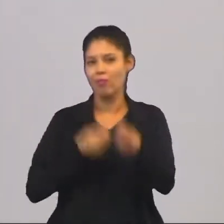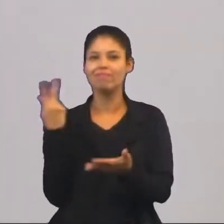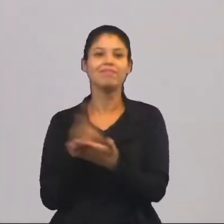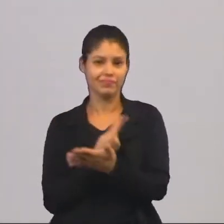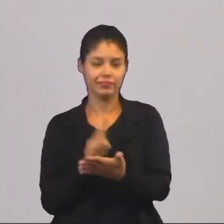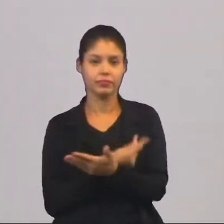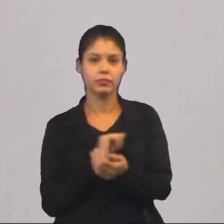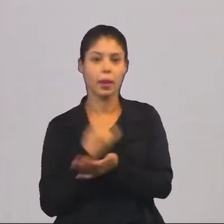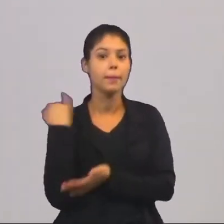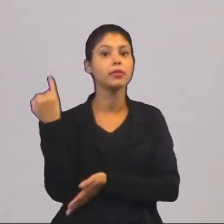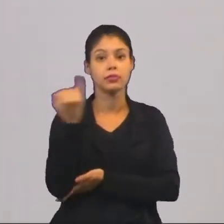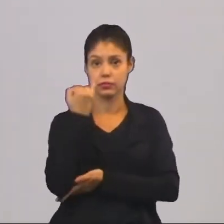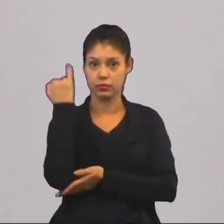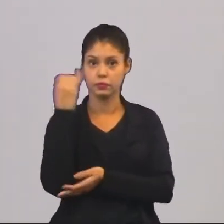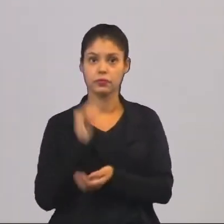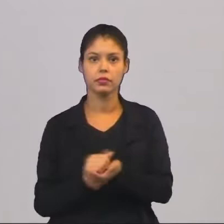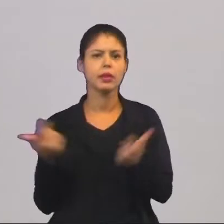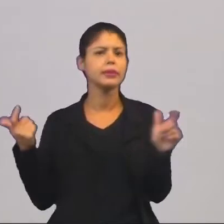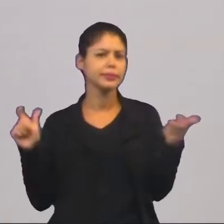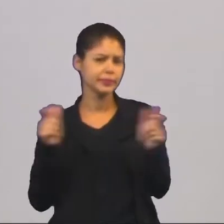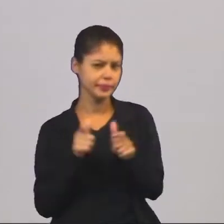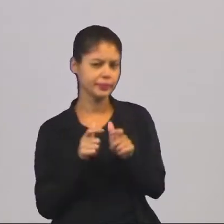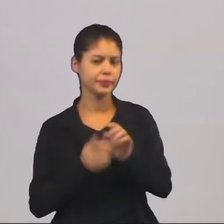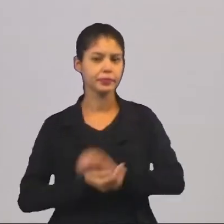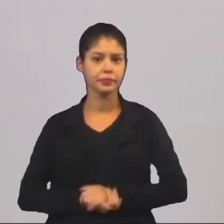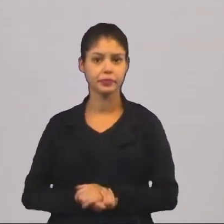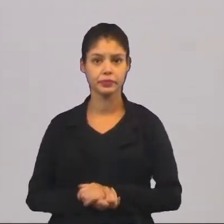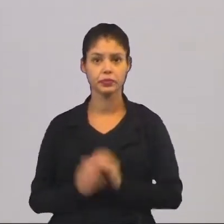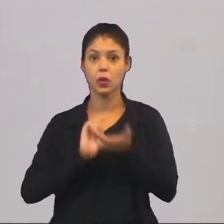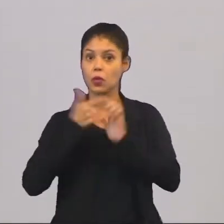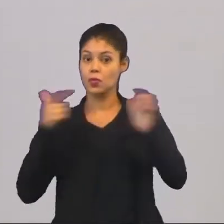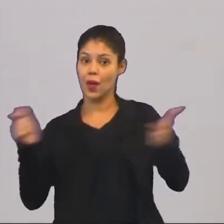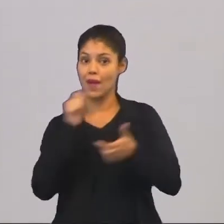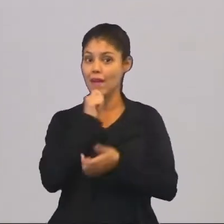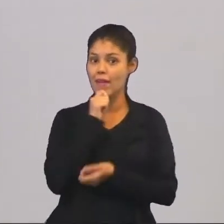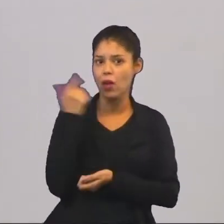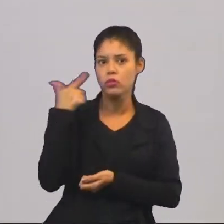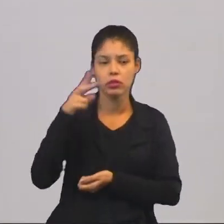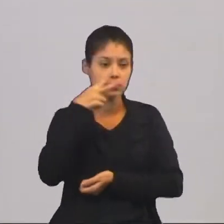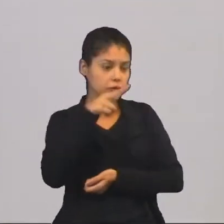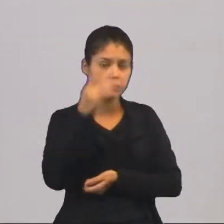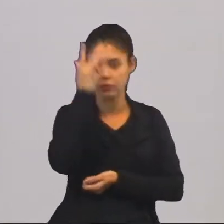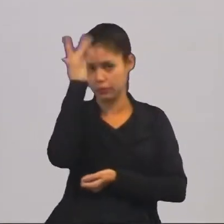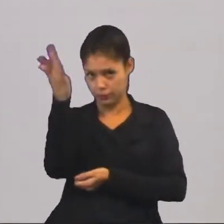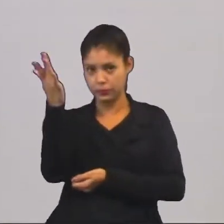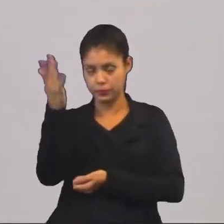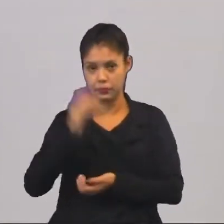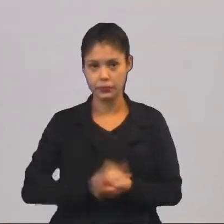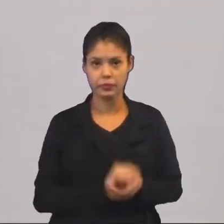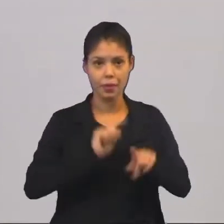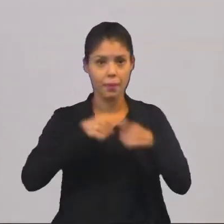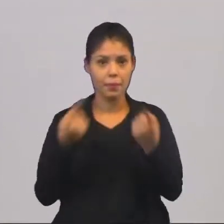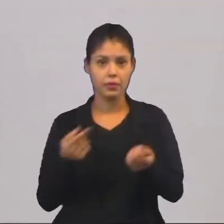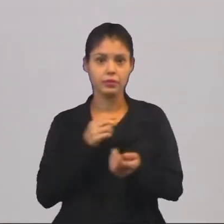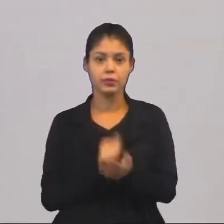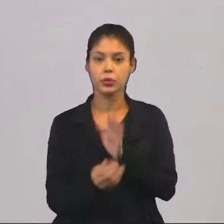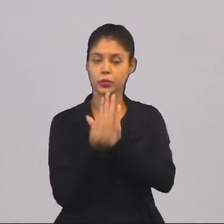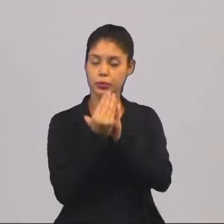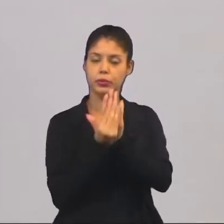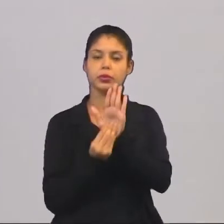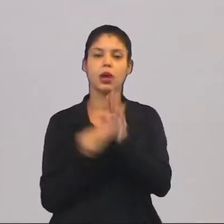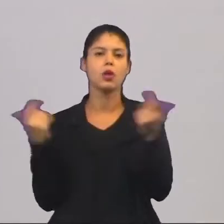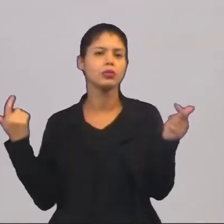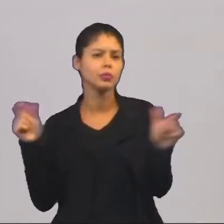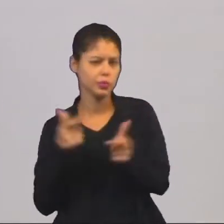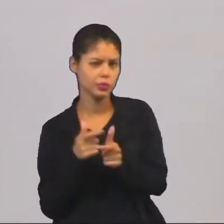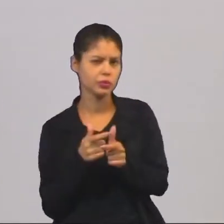errado. Principalmente os menores. Os maiores a gente consegue enxergar com facilidade. Mas nas coletas de dados,